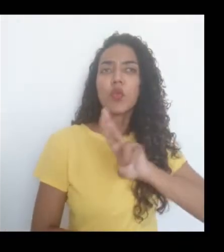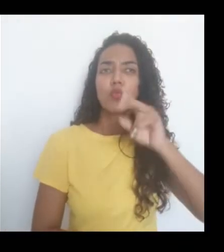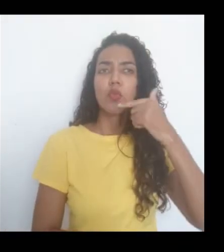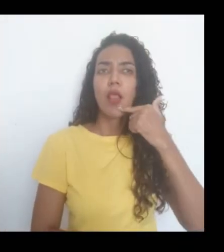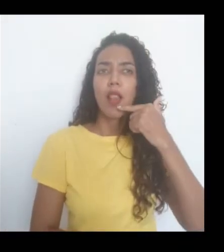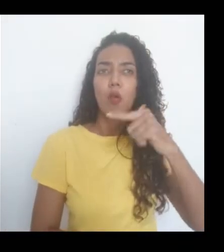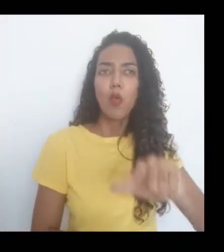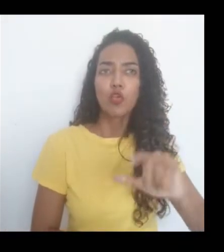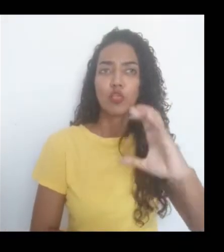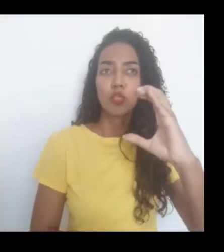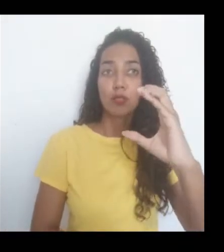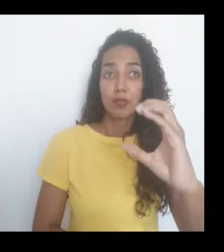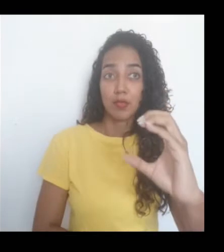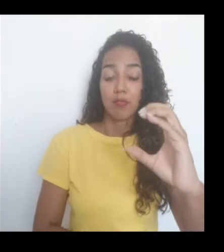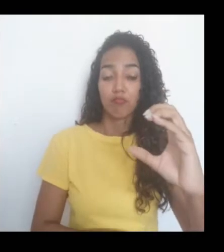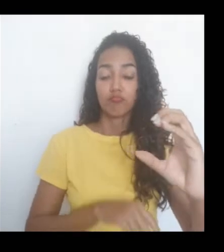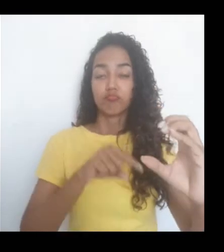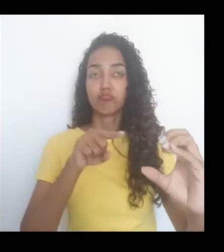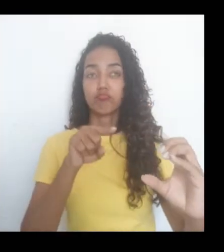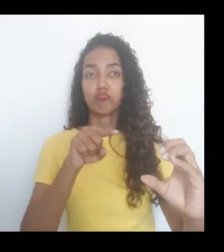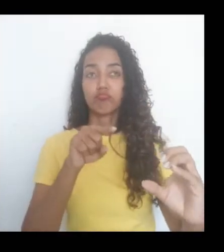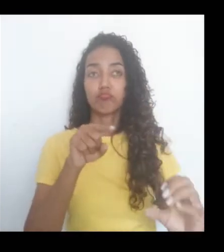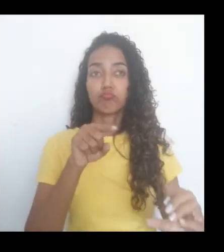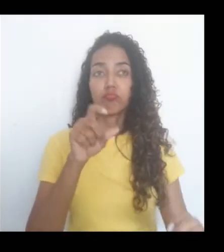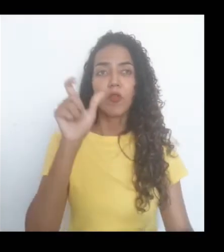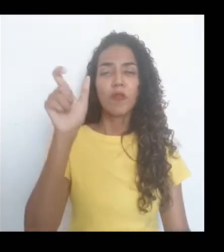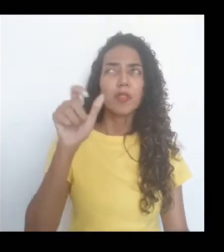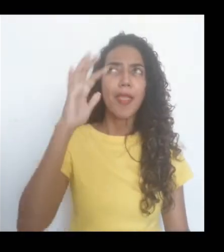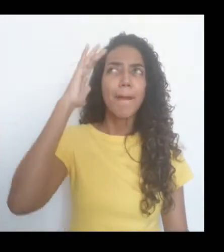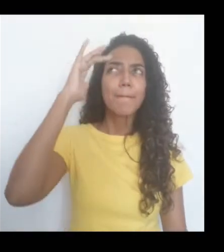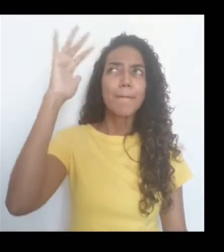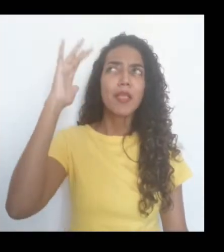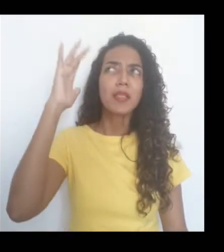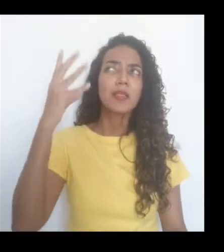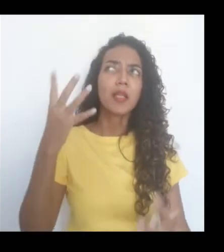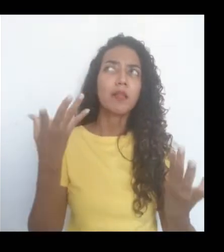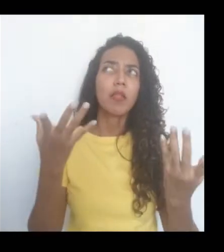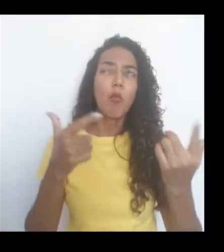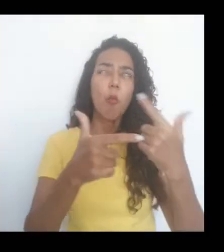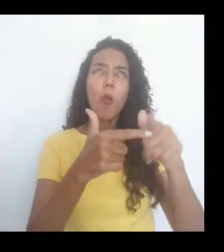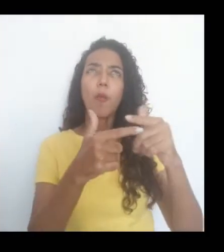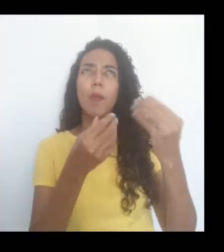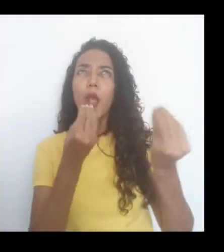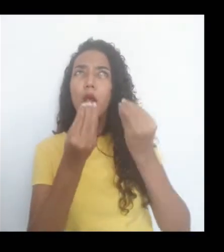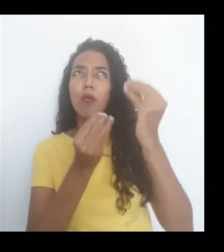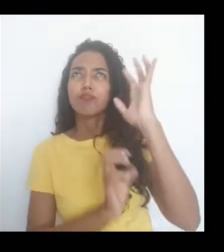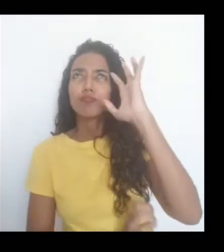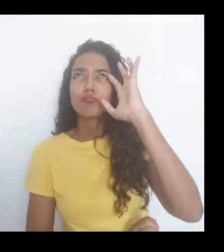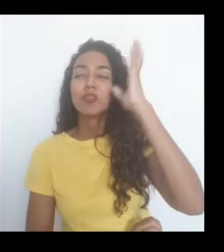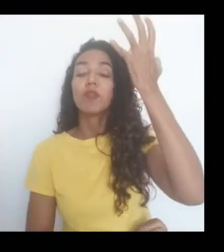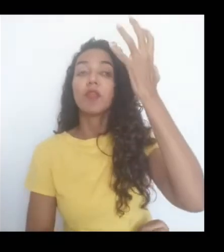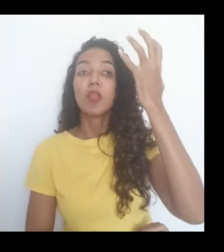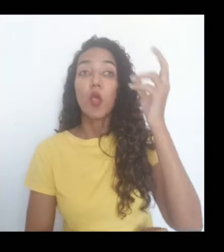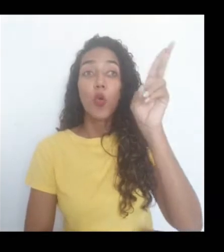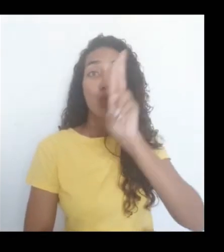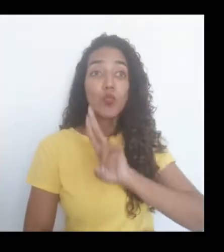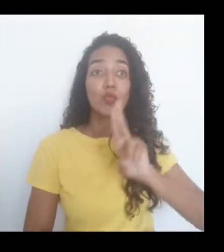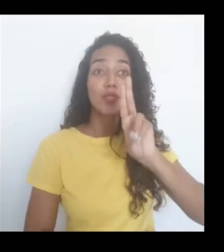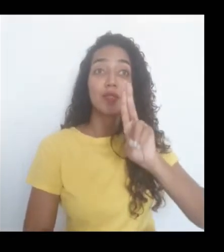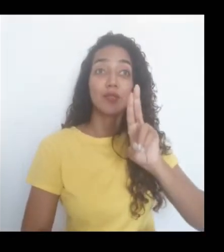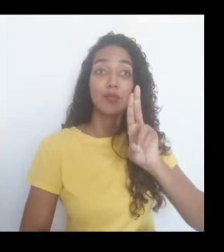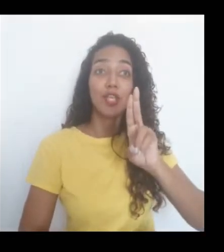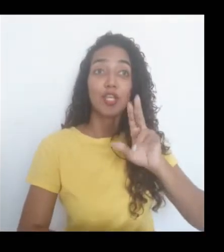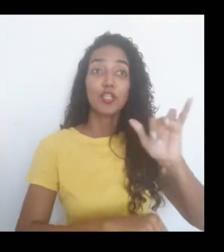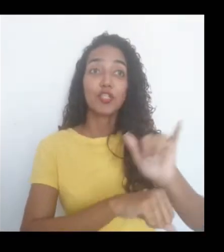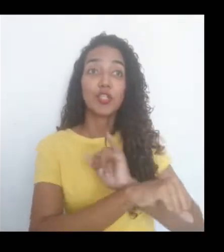você pensa na solução para um determinado problema utilizando recursos como funções e